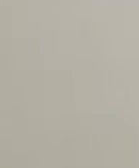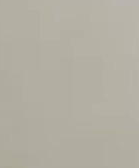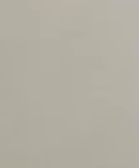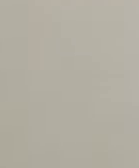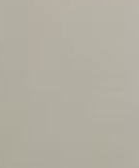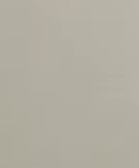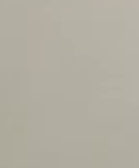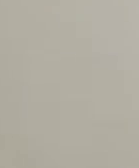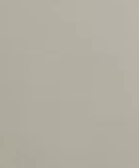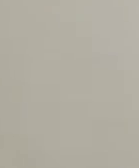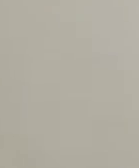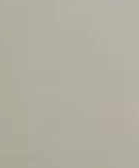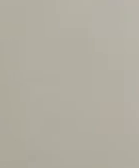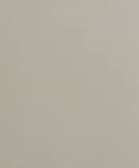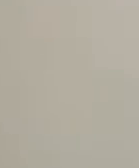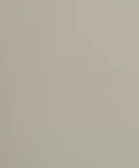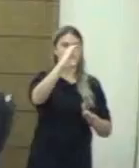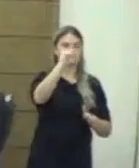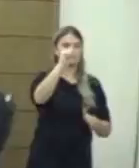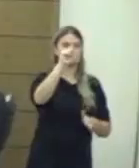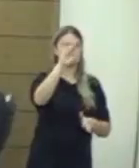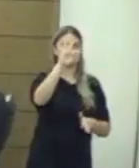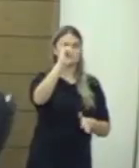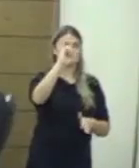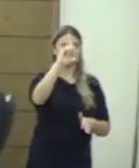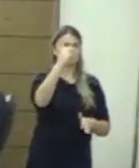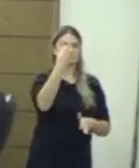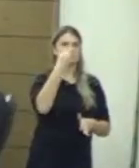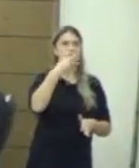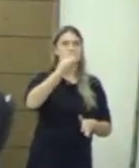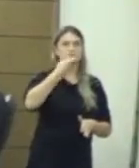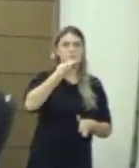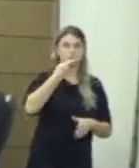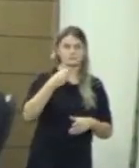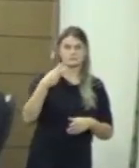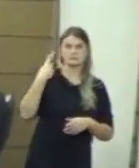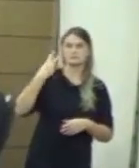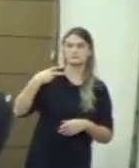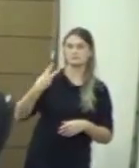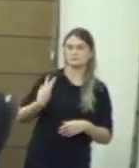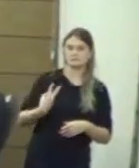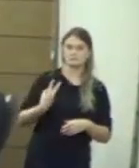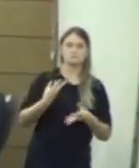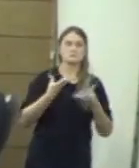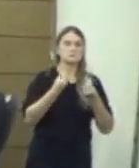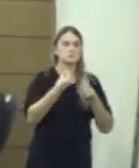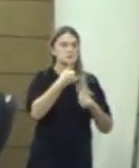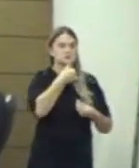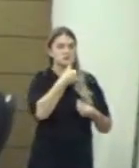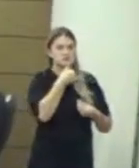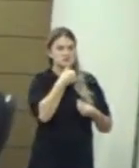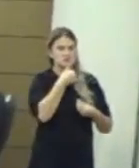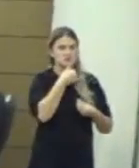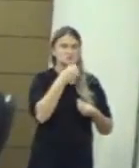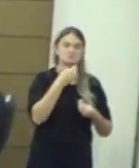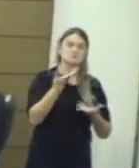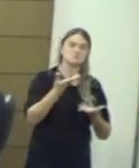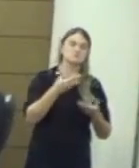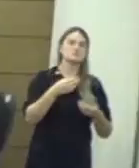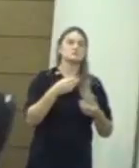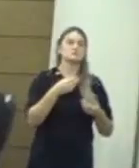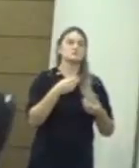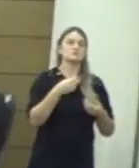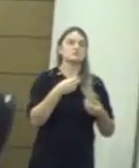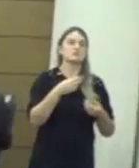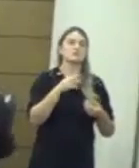cima do gol de castillo olha infelizmente infelizmente eu digo a